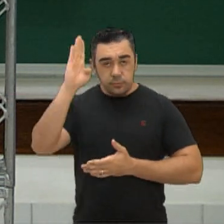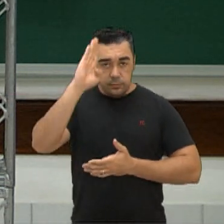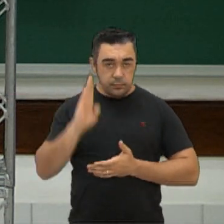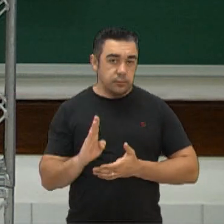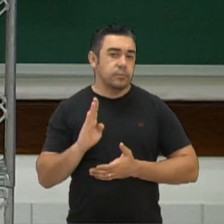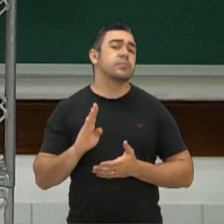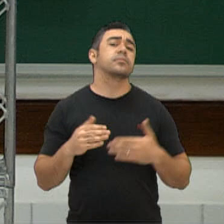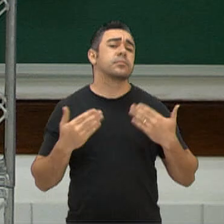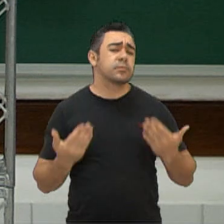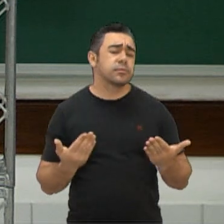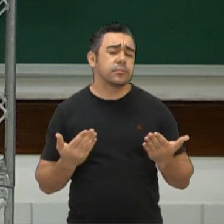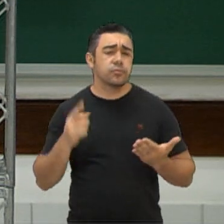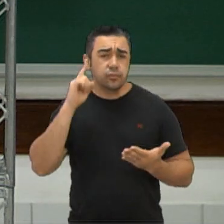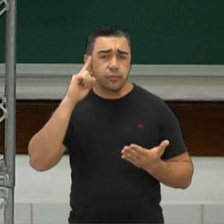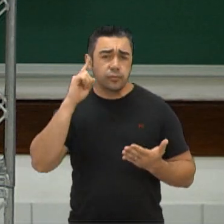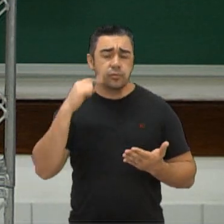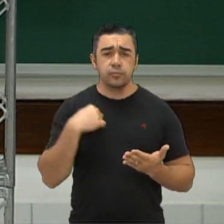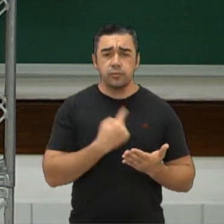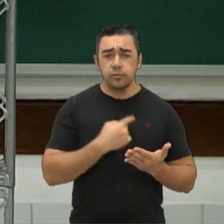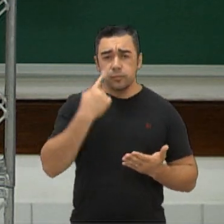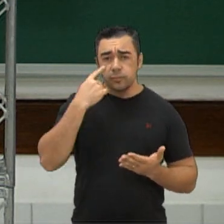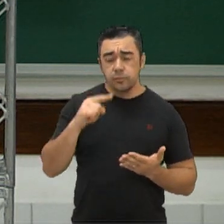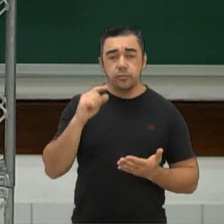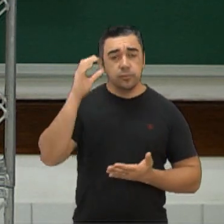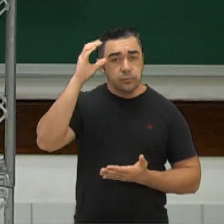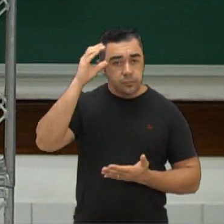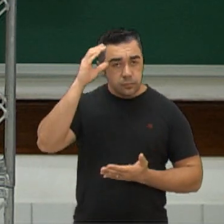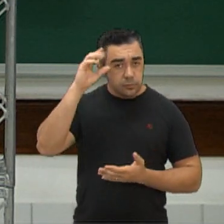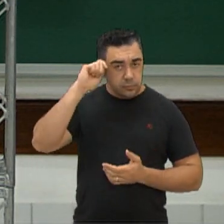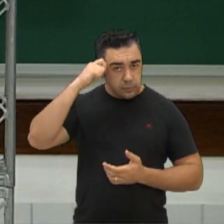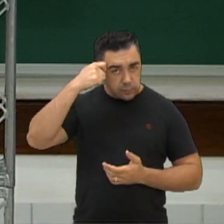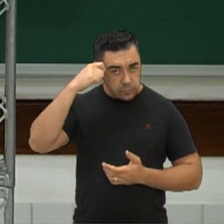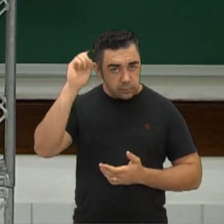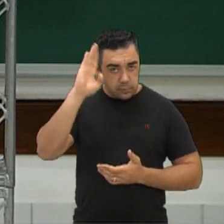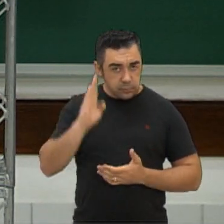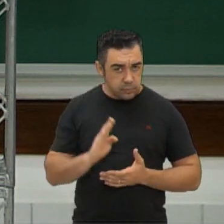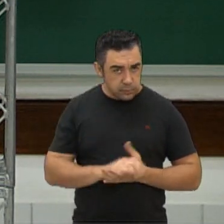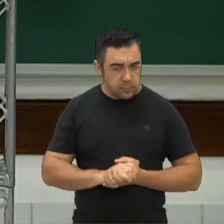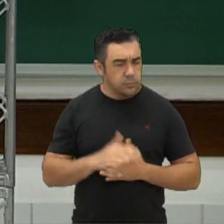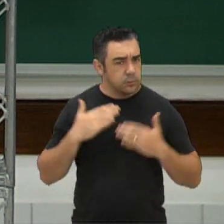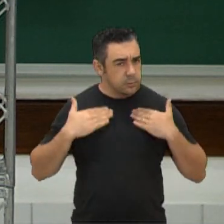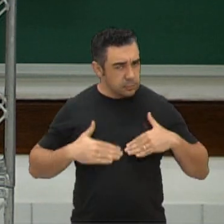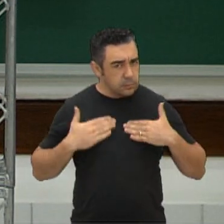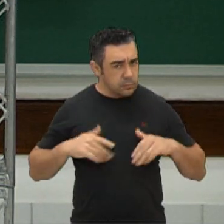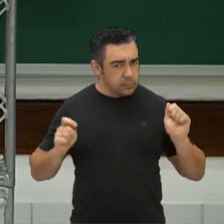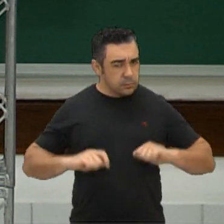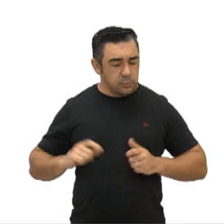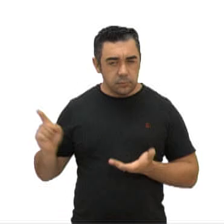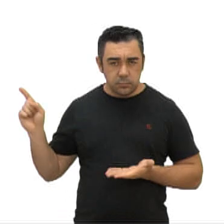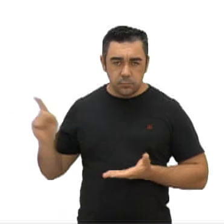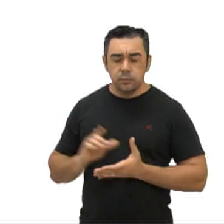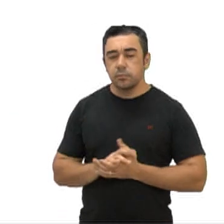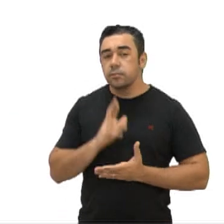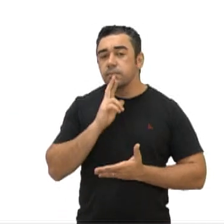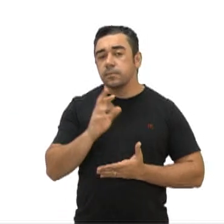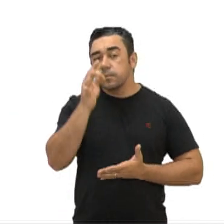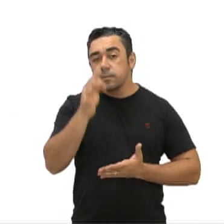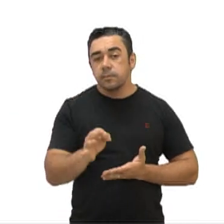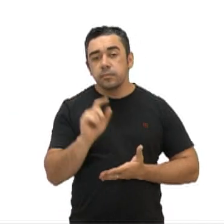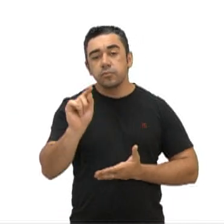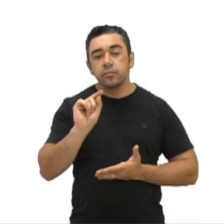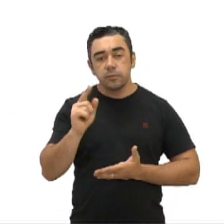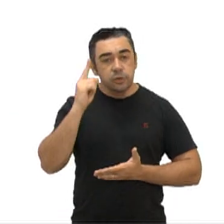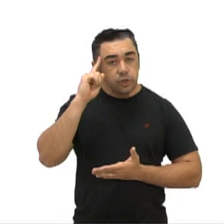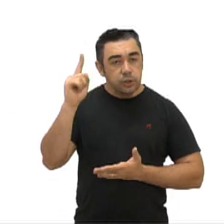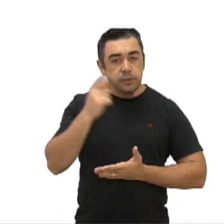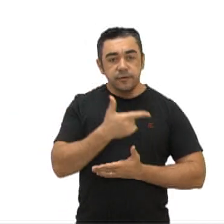Brasil, qual dia nós comemoramos o Dia Nacional da Consciência Negra? Bem tranquilo essa para a gente responder, né? Resposta correta, dia